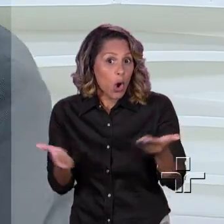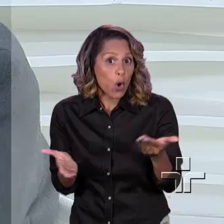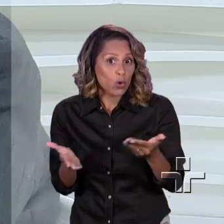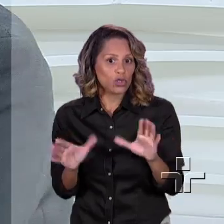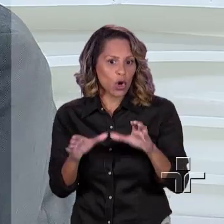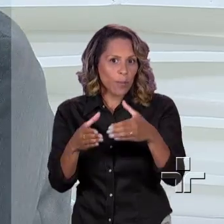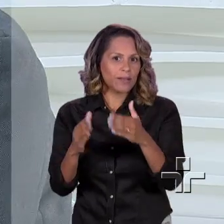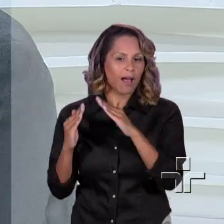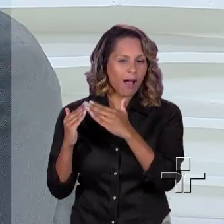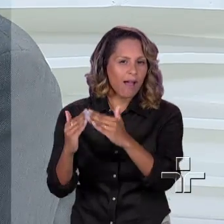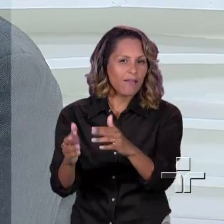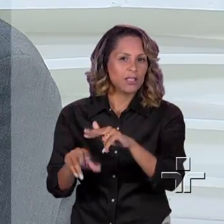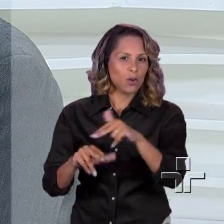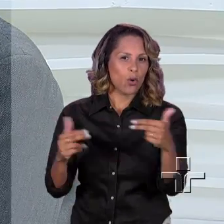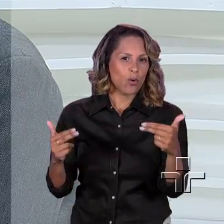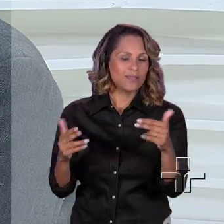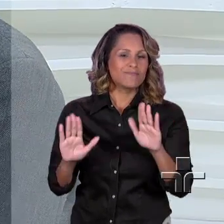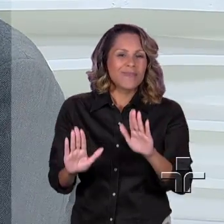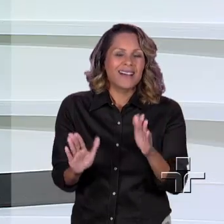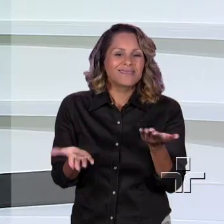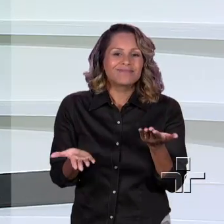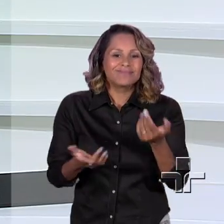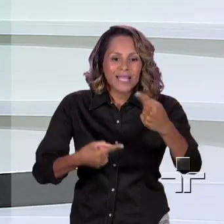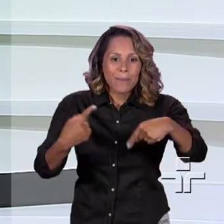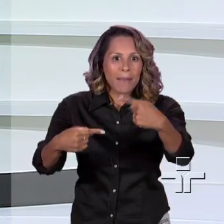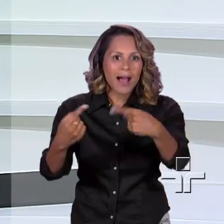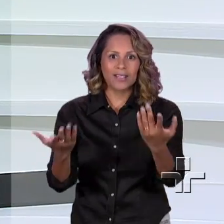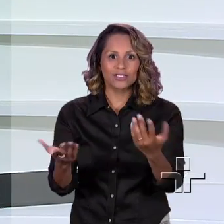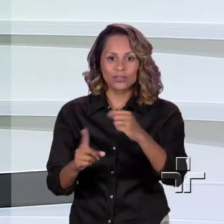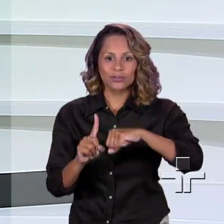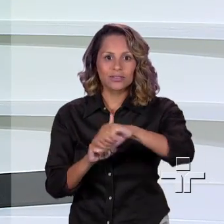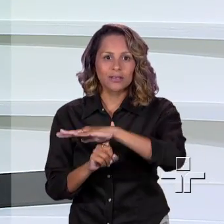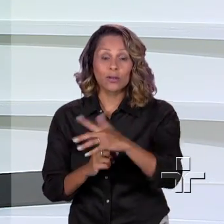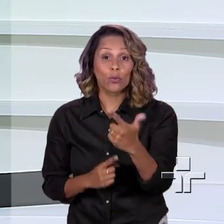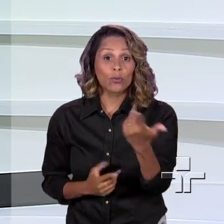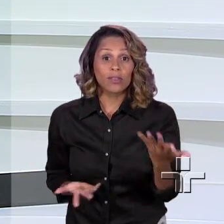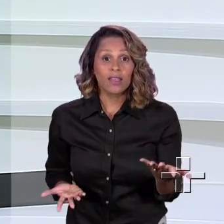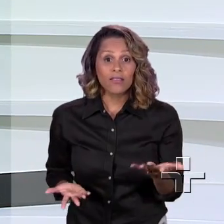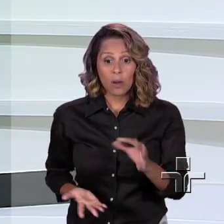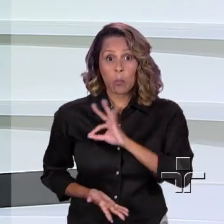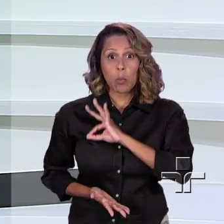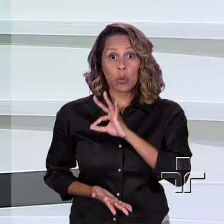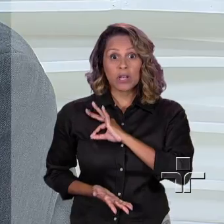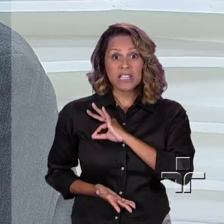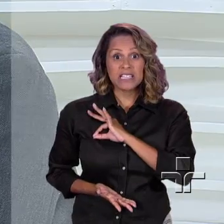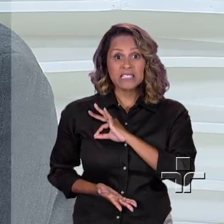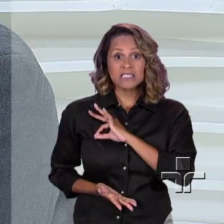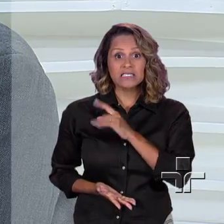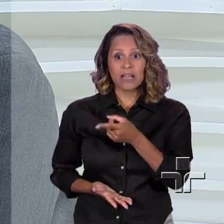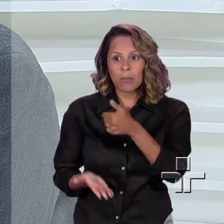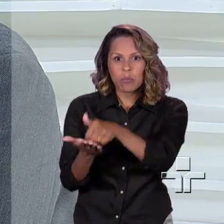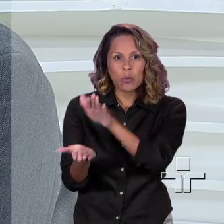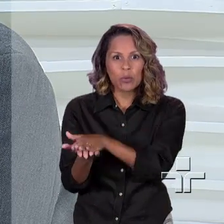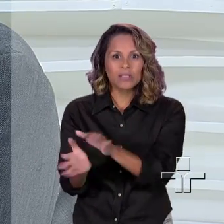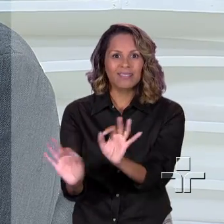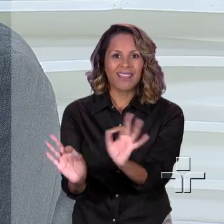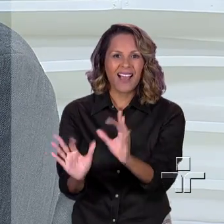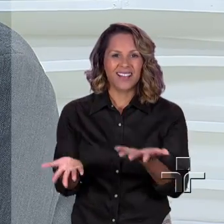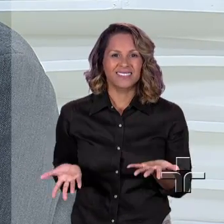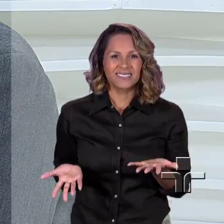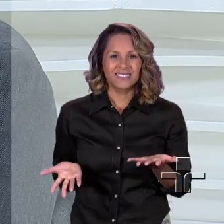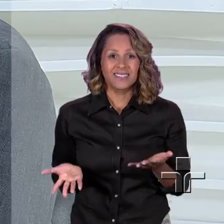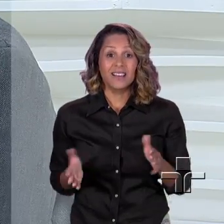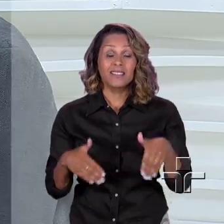que não houve esse debate na sociedade e as polícias não foram punidas, as pessoas que cometeram crimes contra